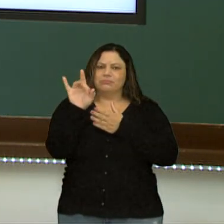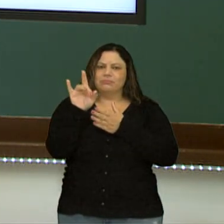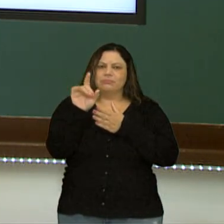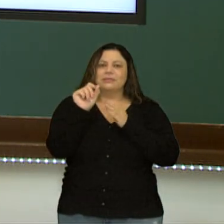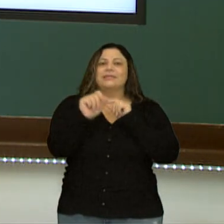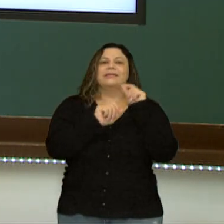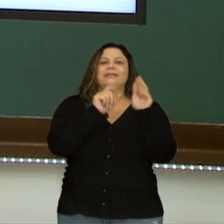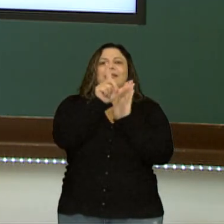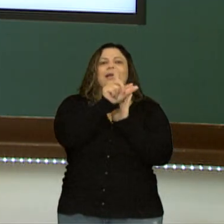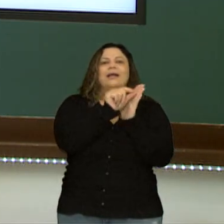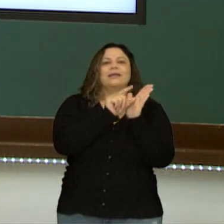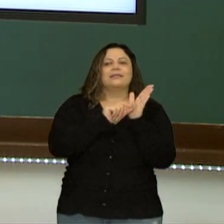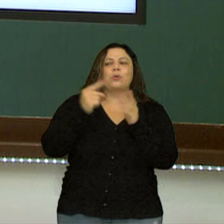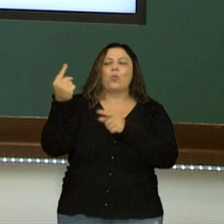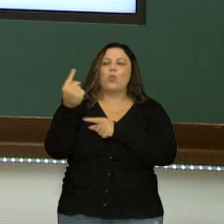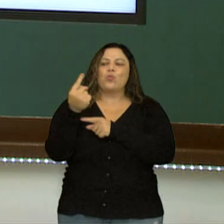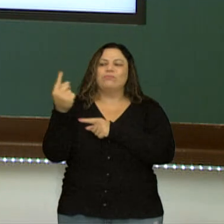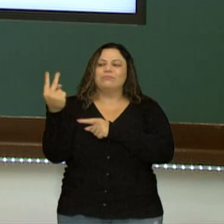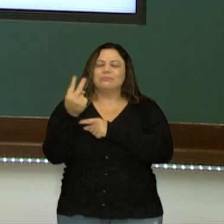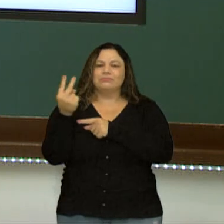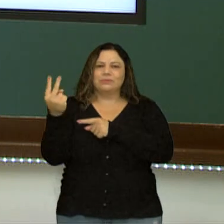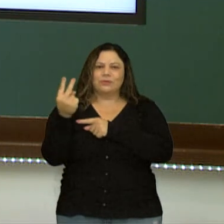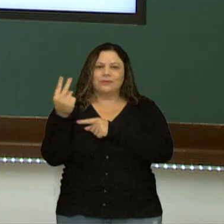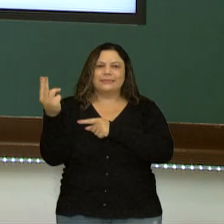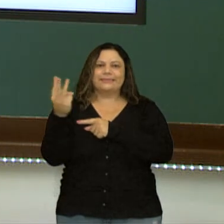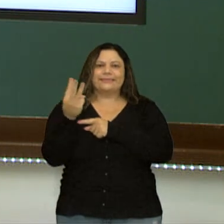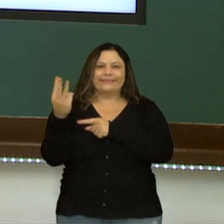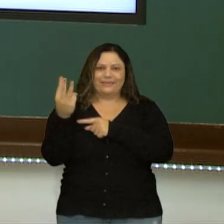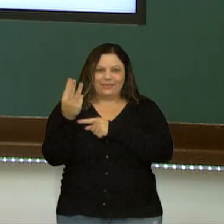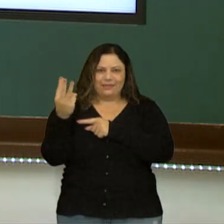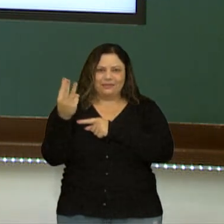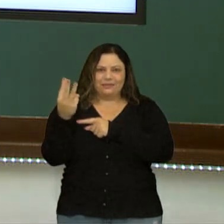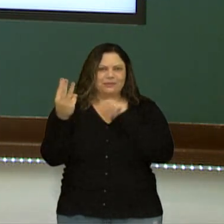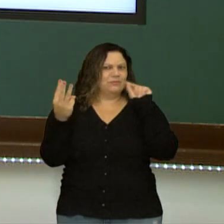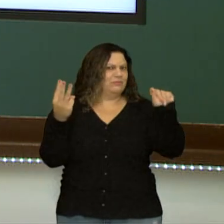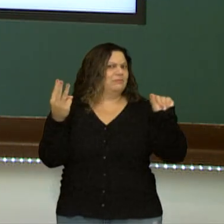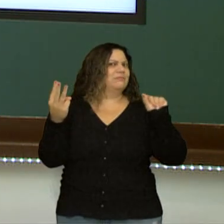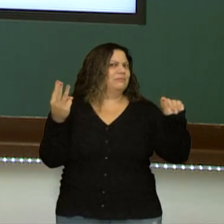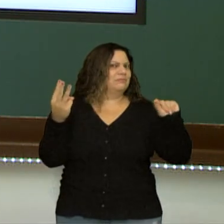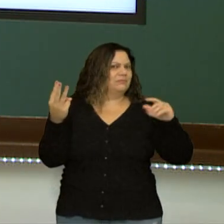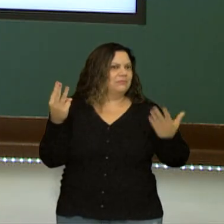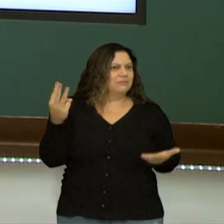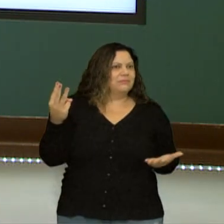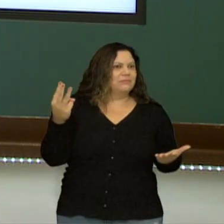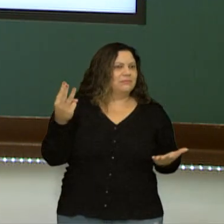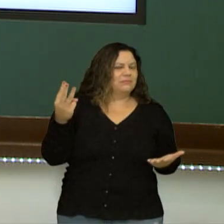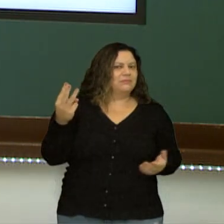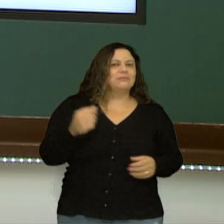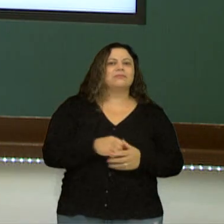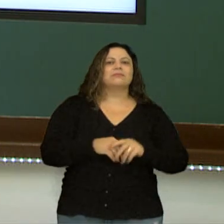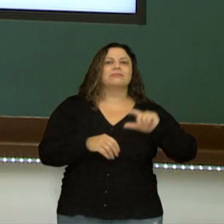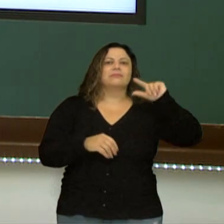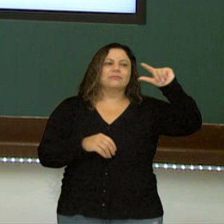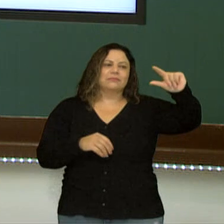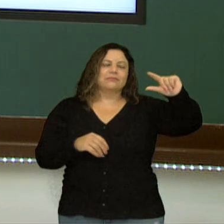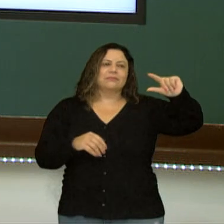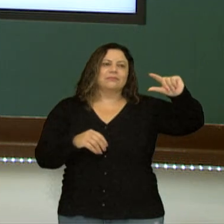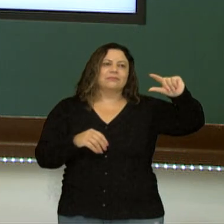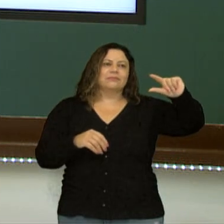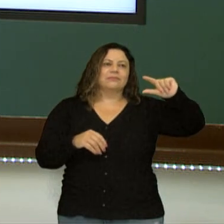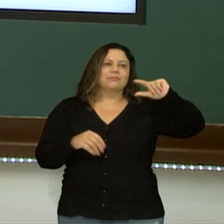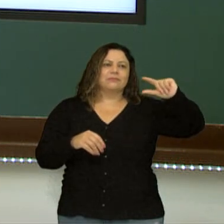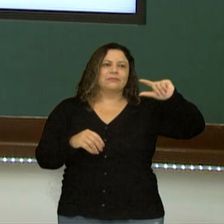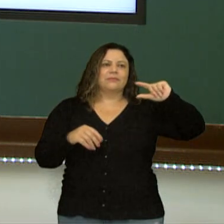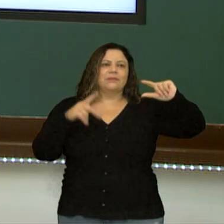1, 2, 3. O que é? O parágrafo. Então, o que é um parágrafo? É